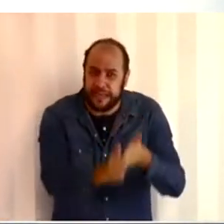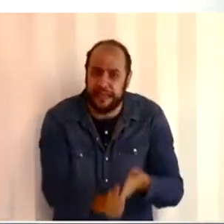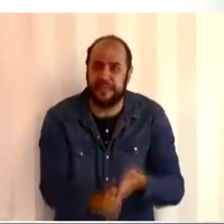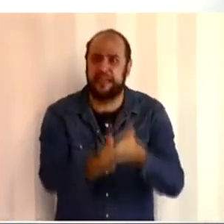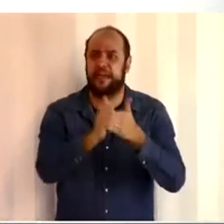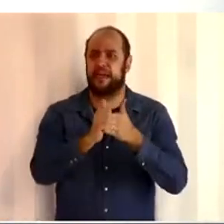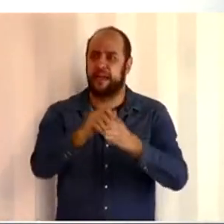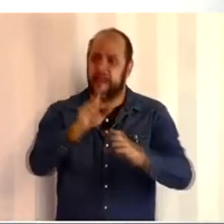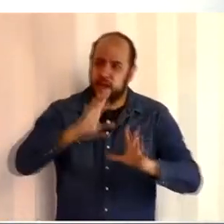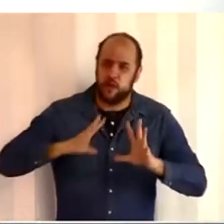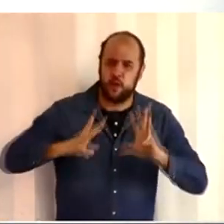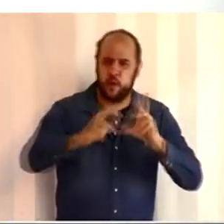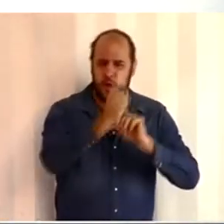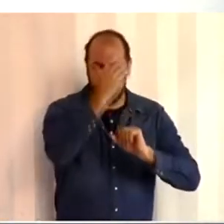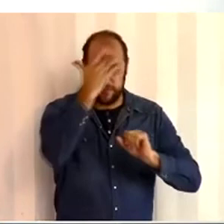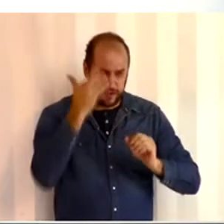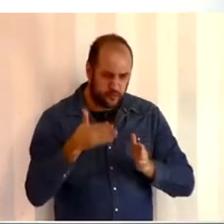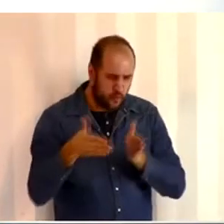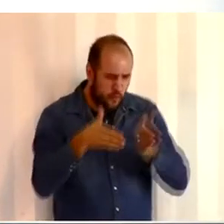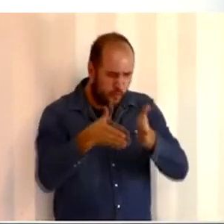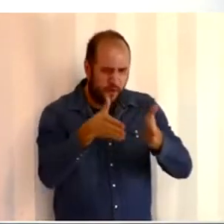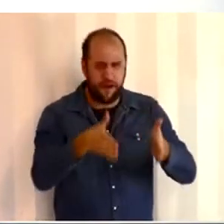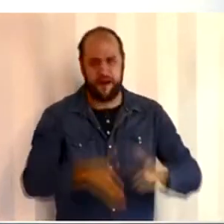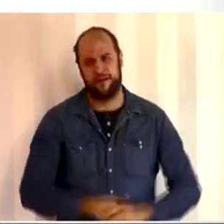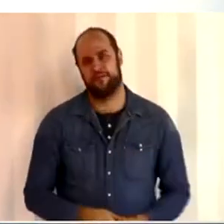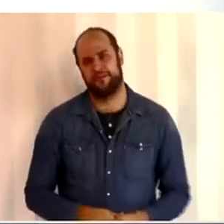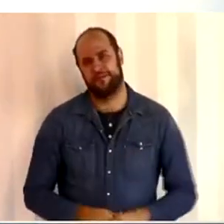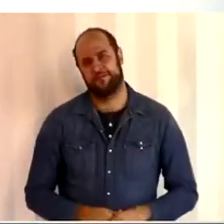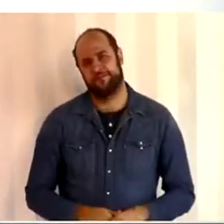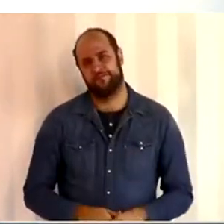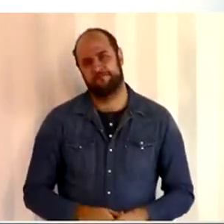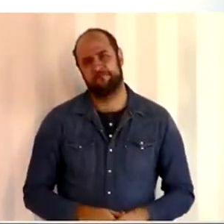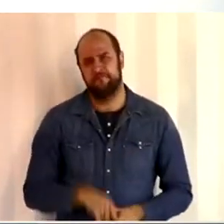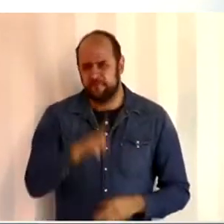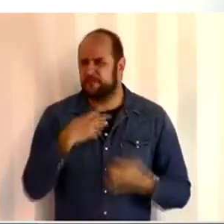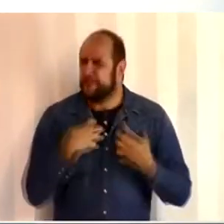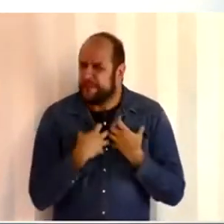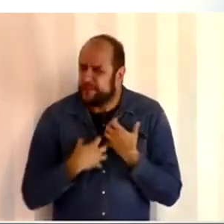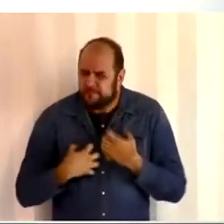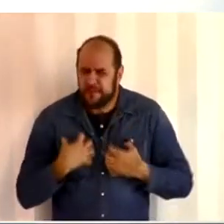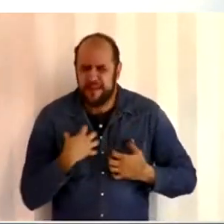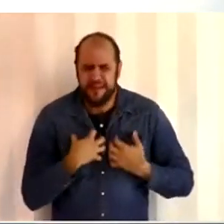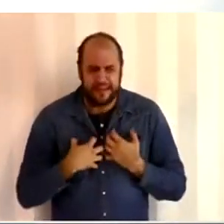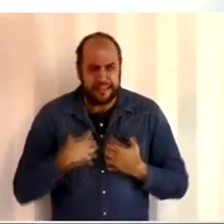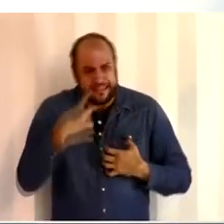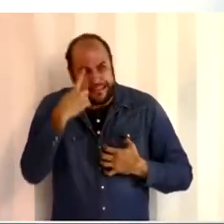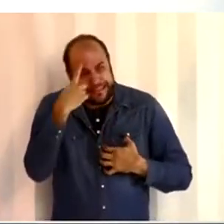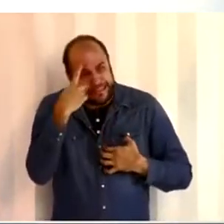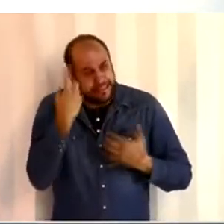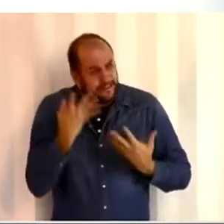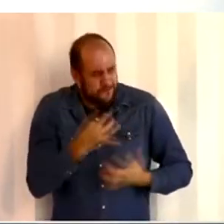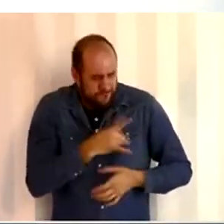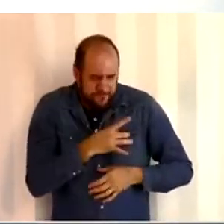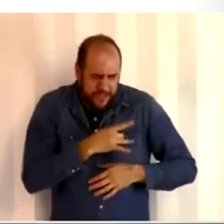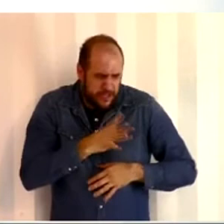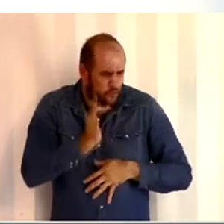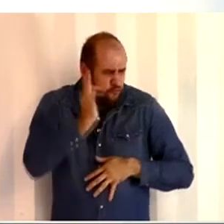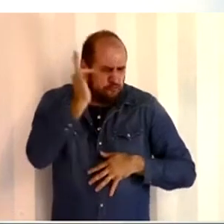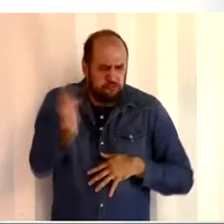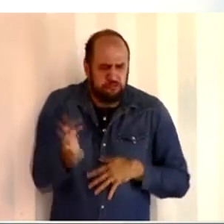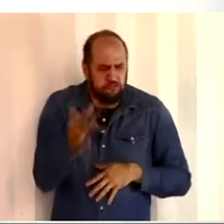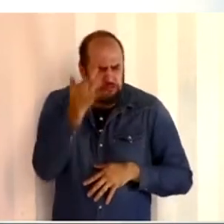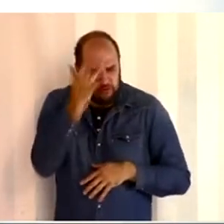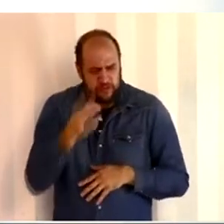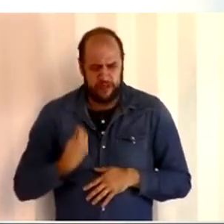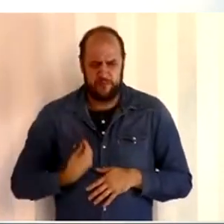suas ovelhas ao seu aprisco. Se você está desesperado por alguma questão, que você está com medo do futuro, o que vai